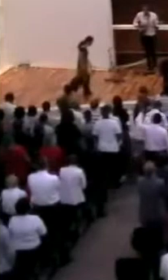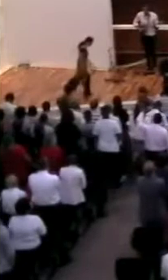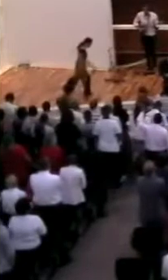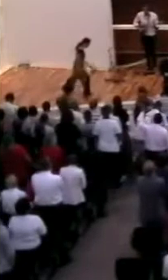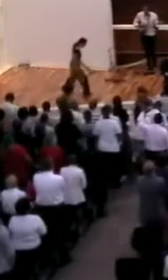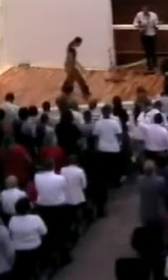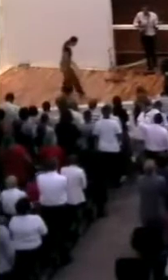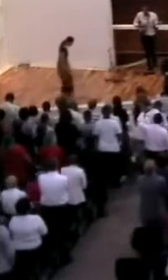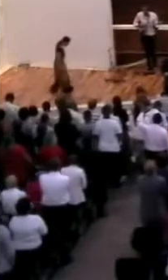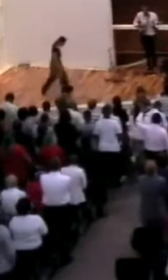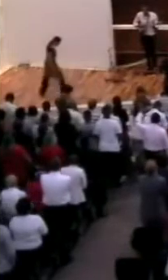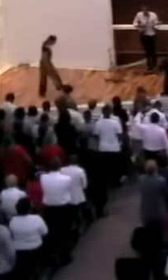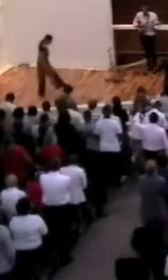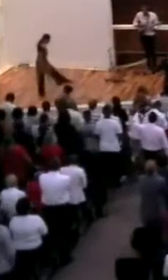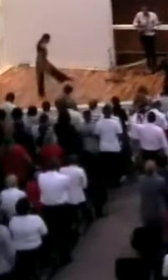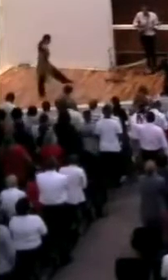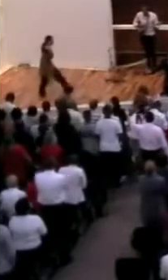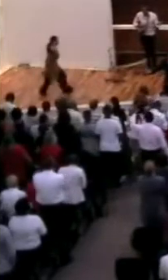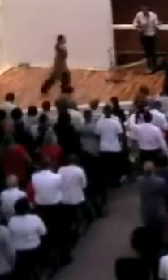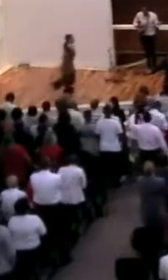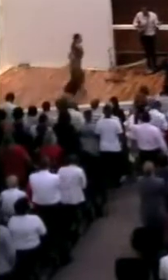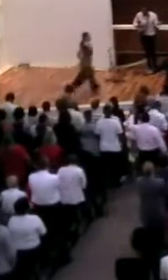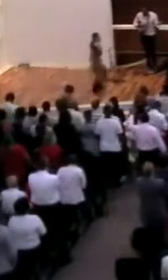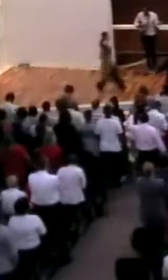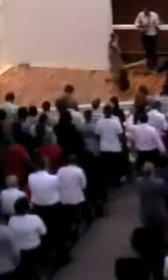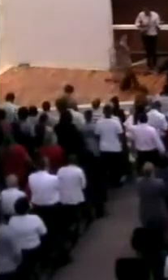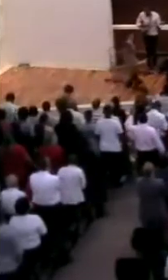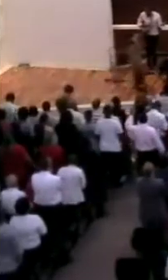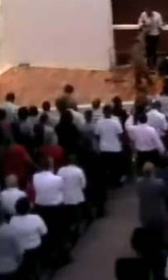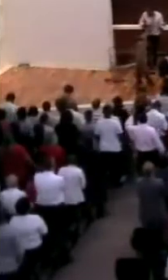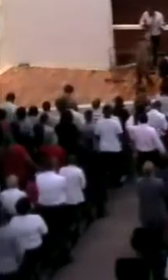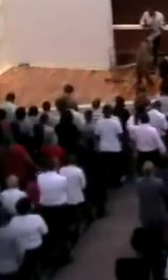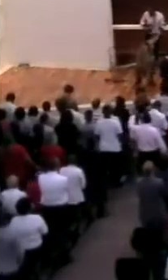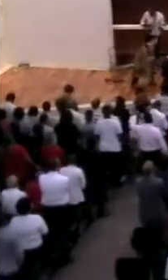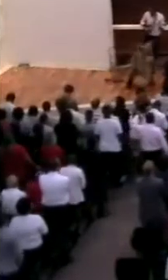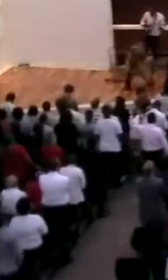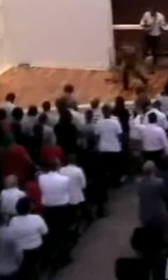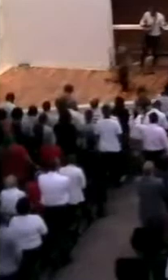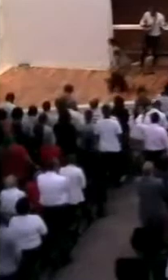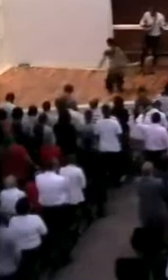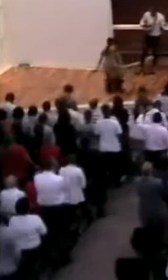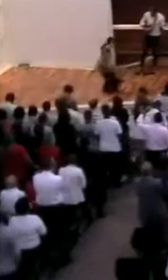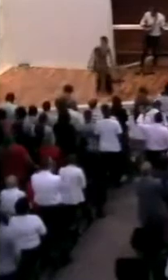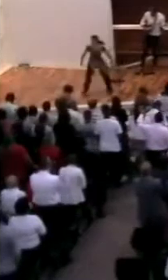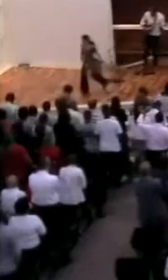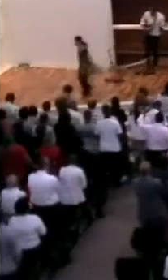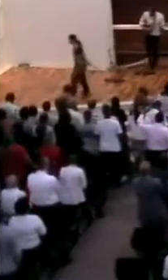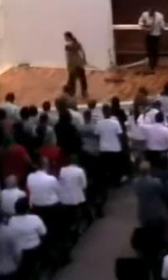quando tudo diz que não.